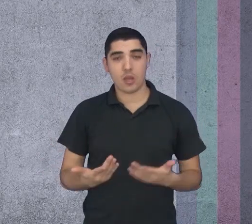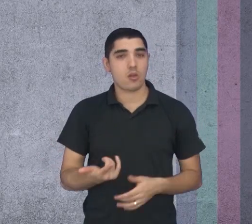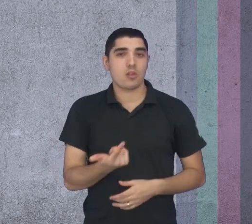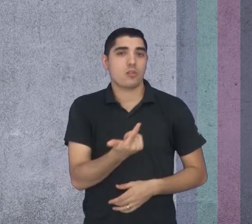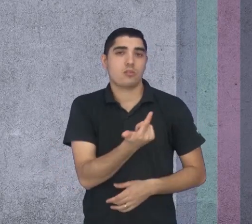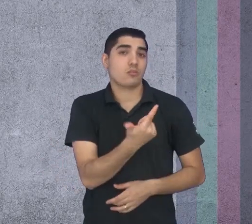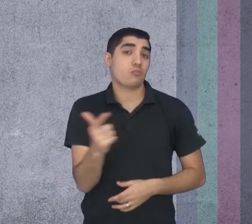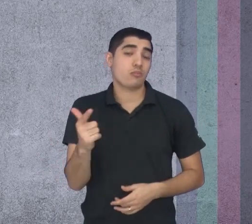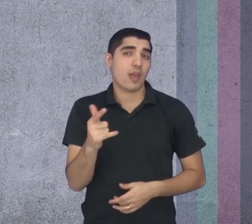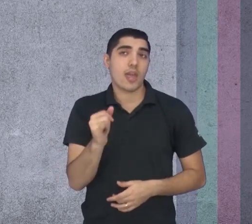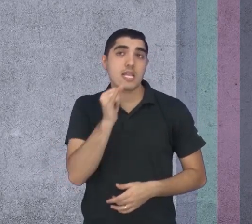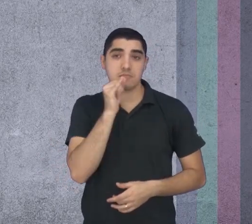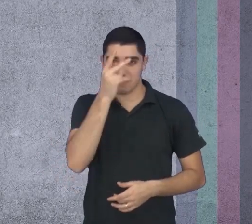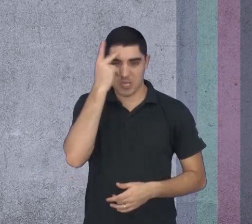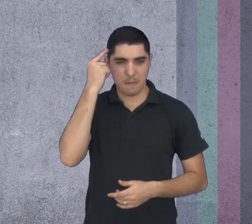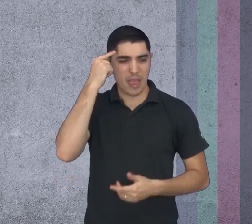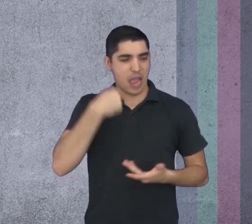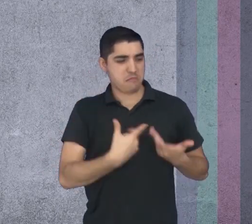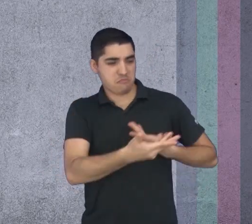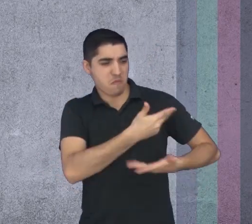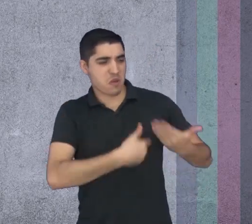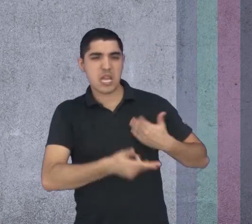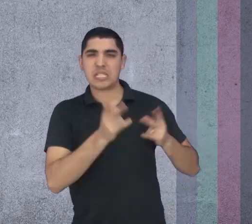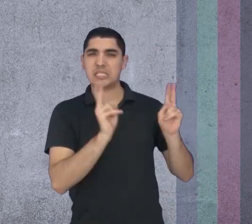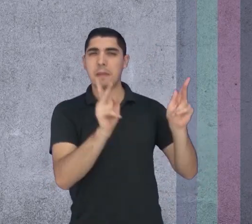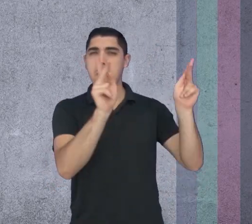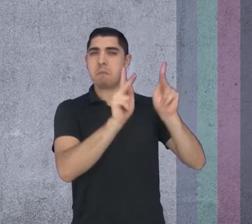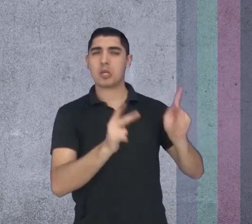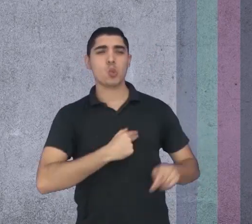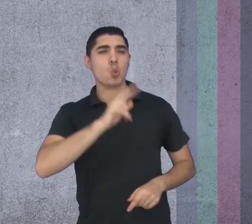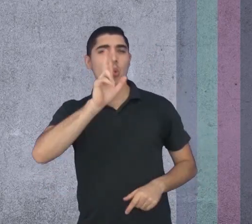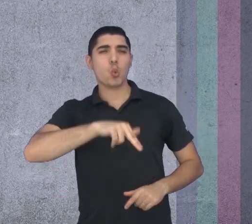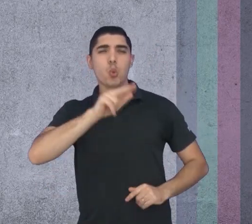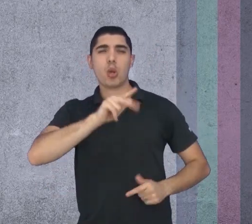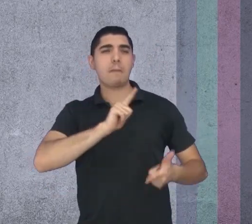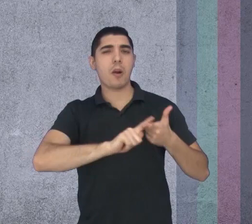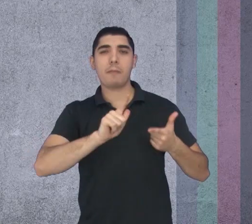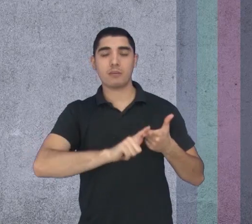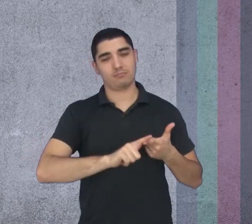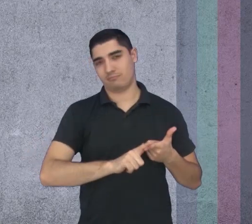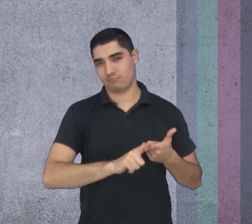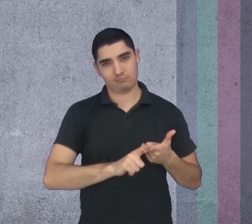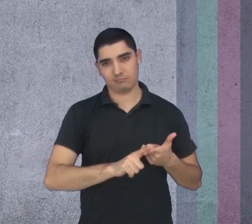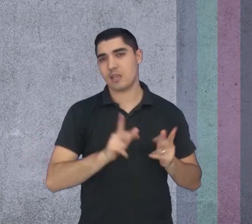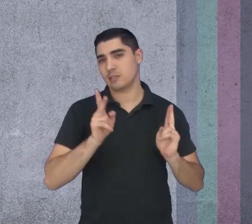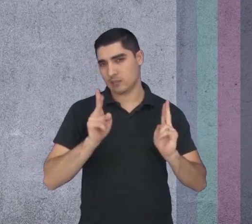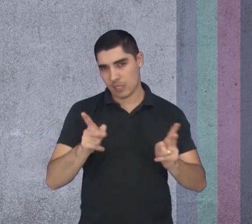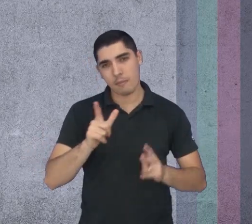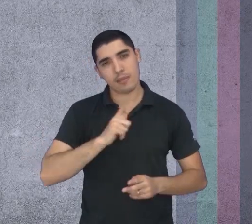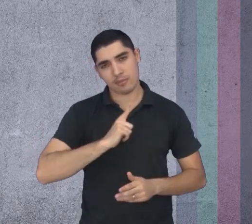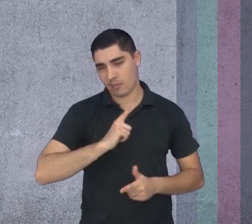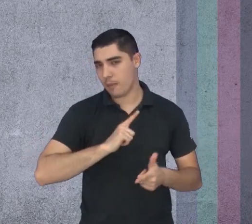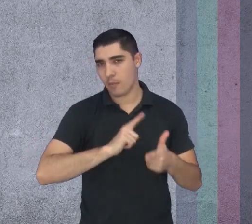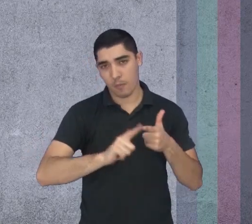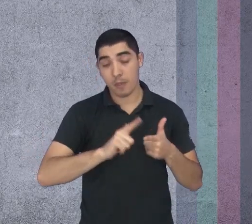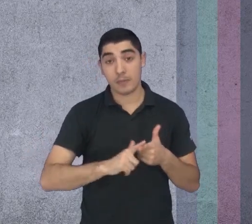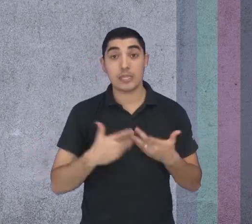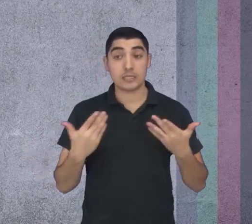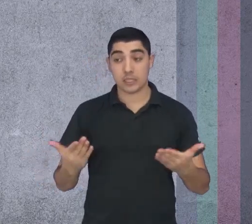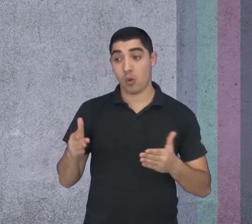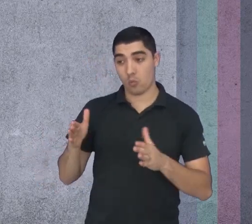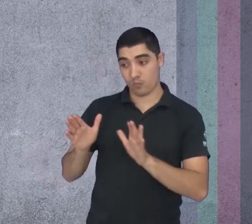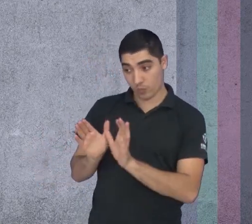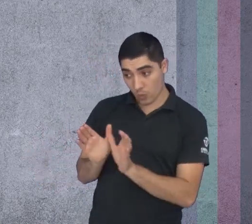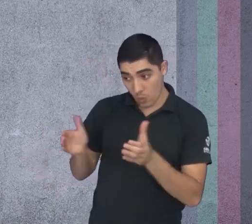sem conflito, né? Primeiro passo, a gente tem que pensar que nenhum conflito quase sempre começa grande.